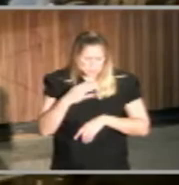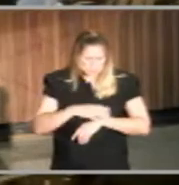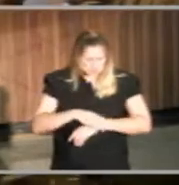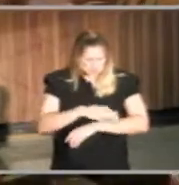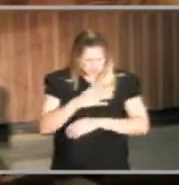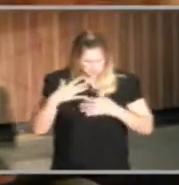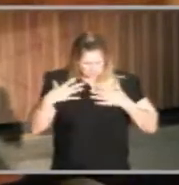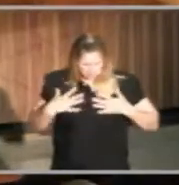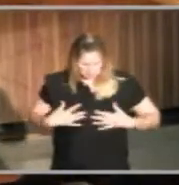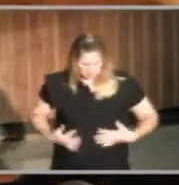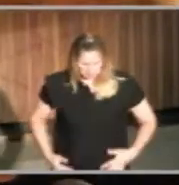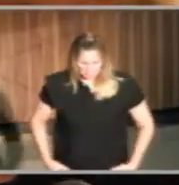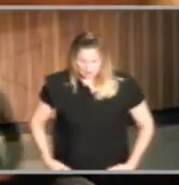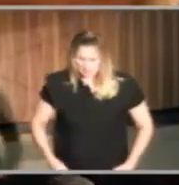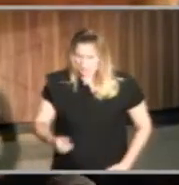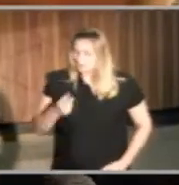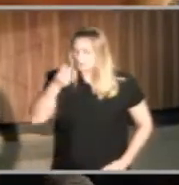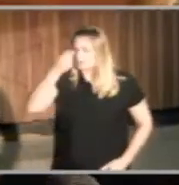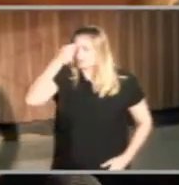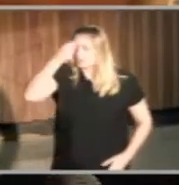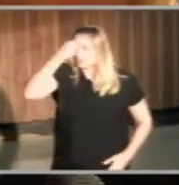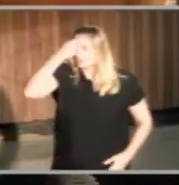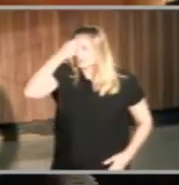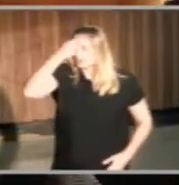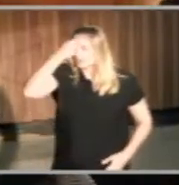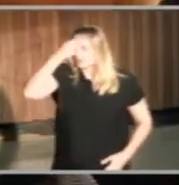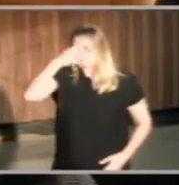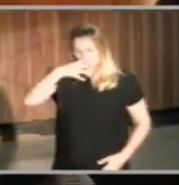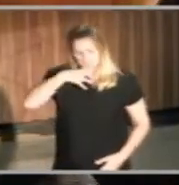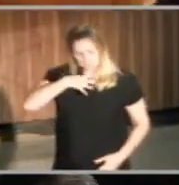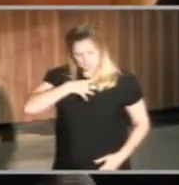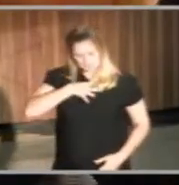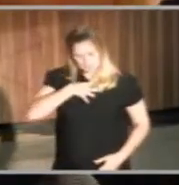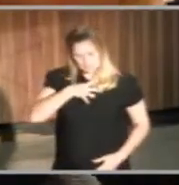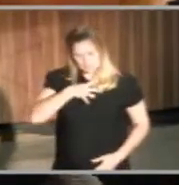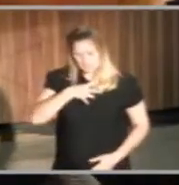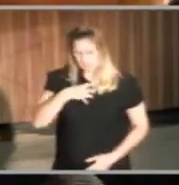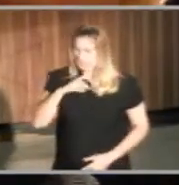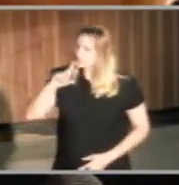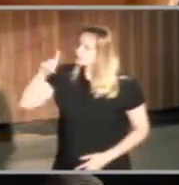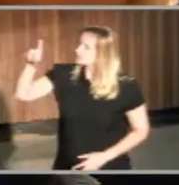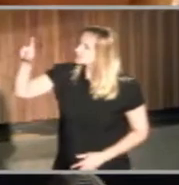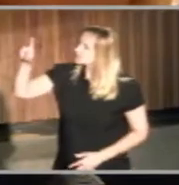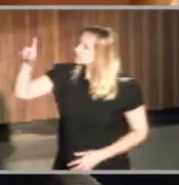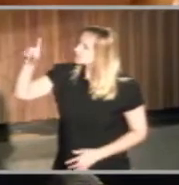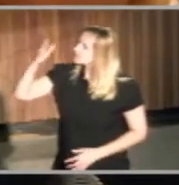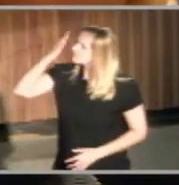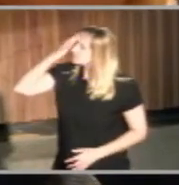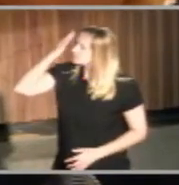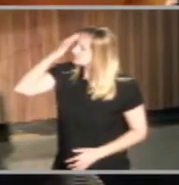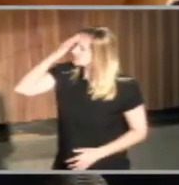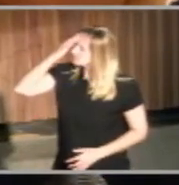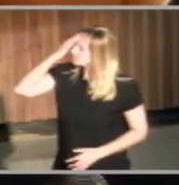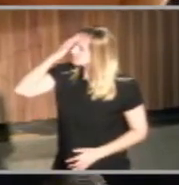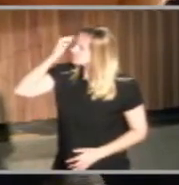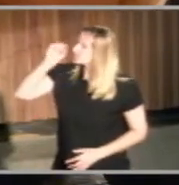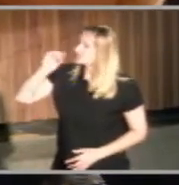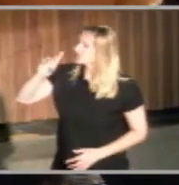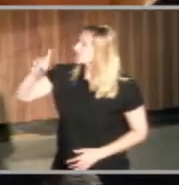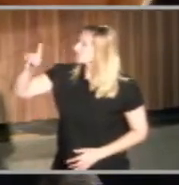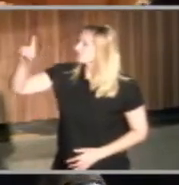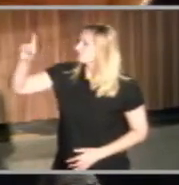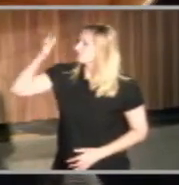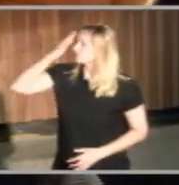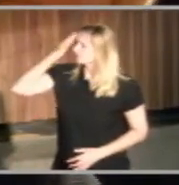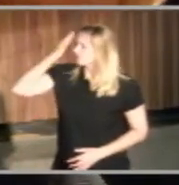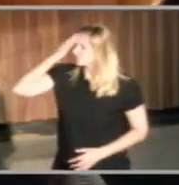no emocional. Tu sabes, ó Pai, só Tu sabes. Por